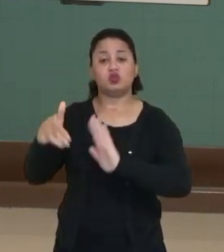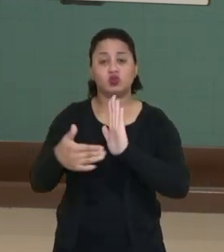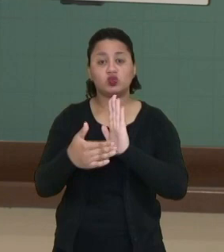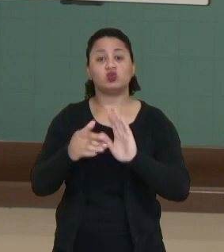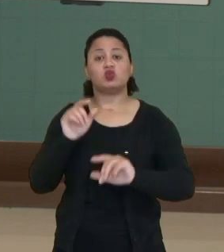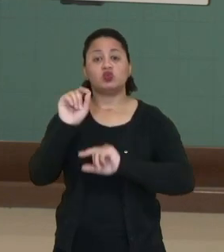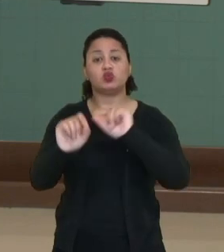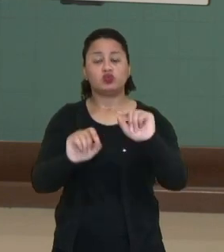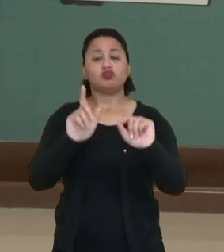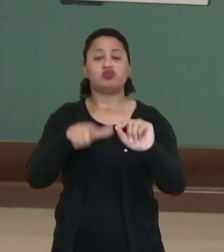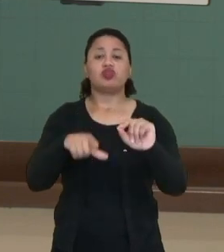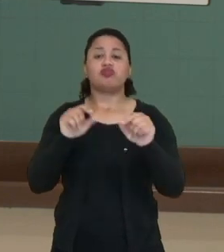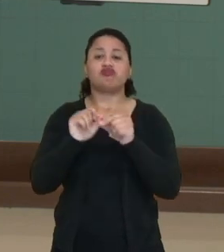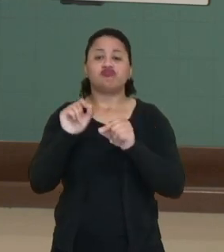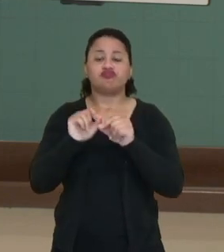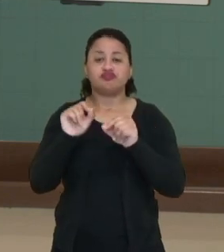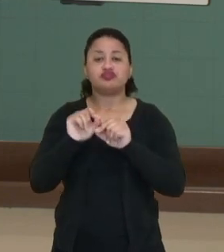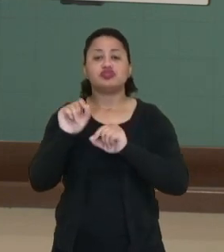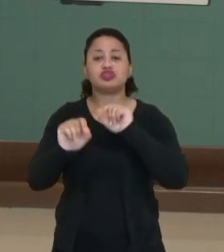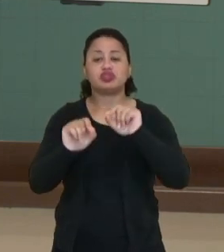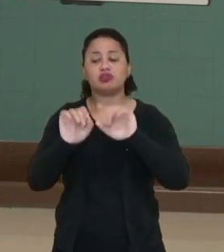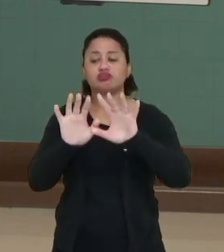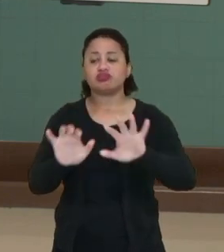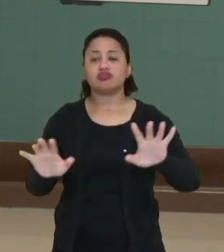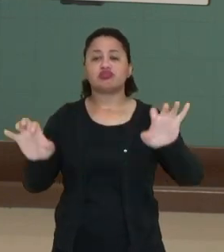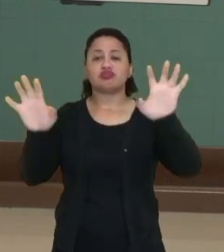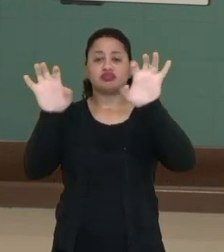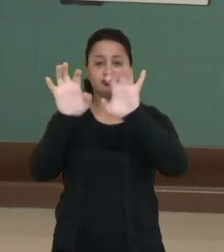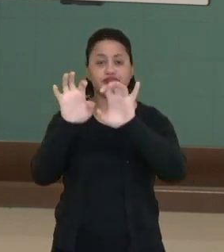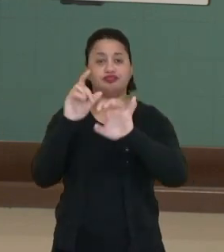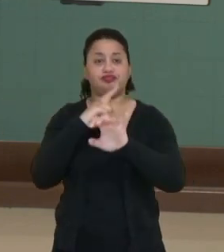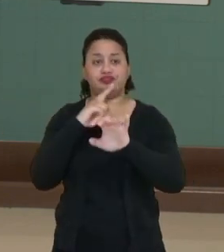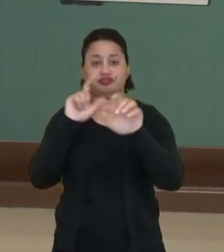então, formam então os gases da atmosfera.